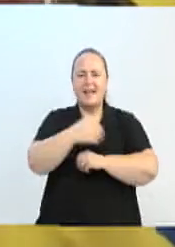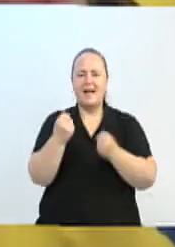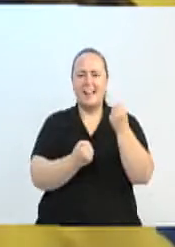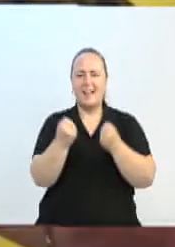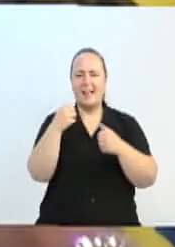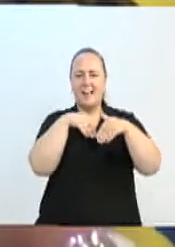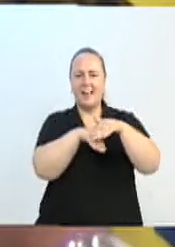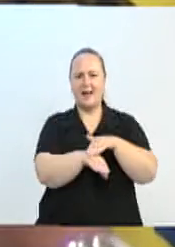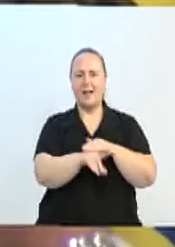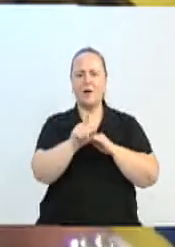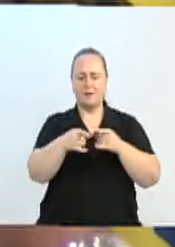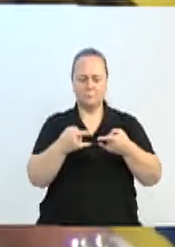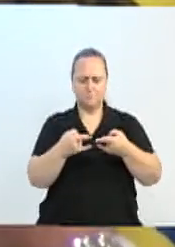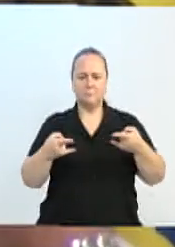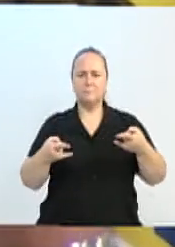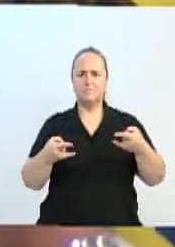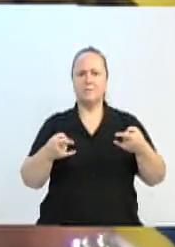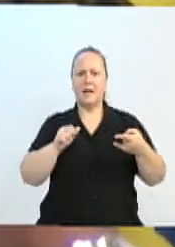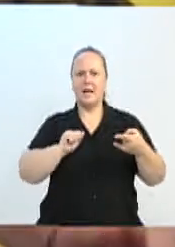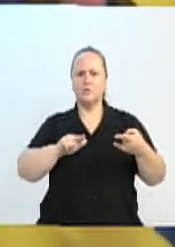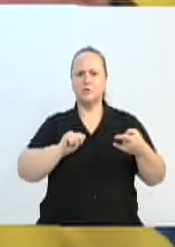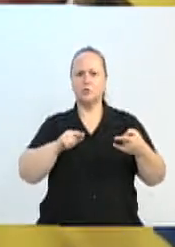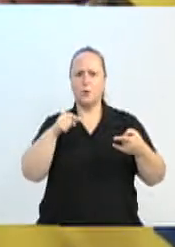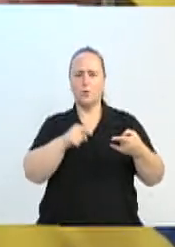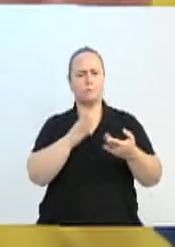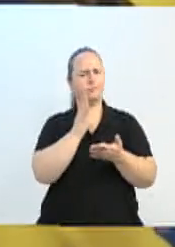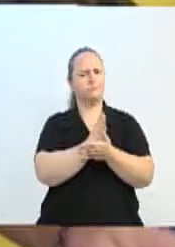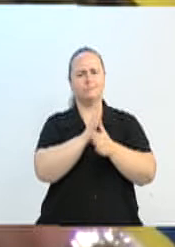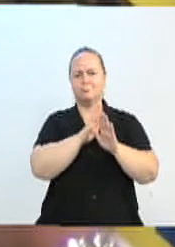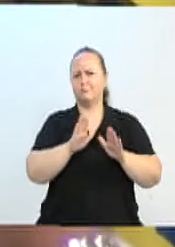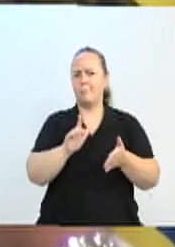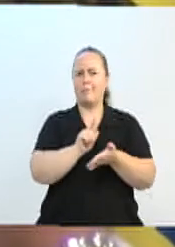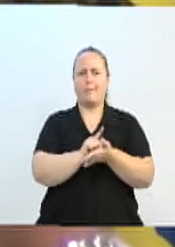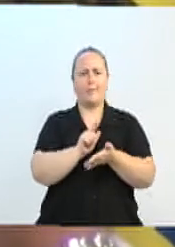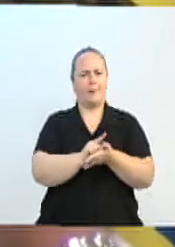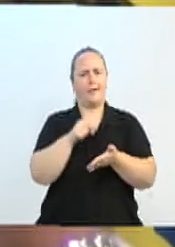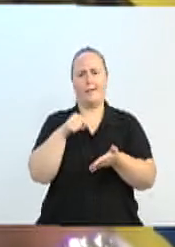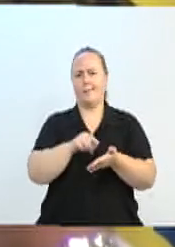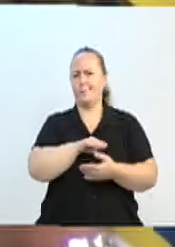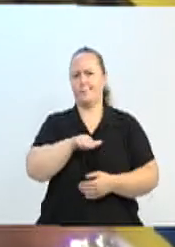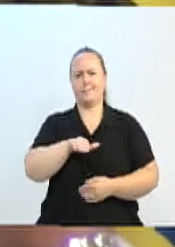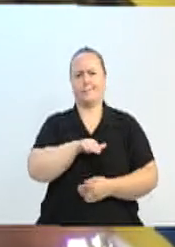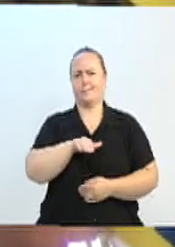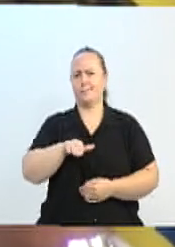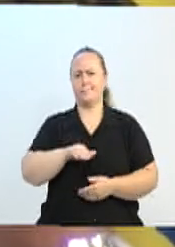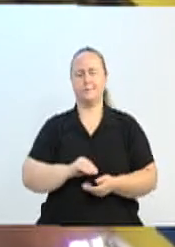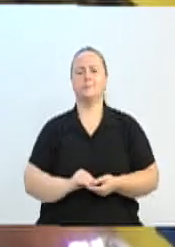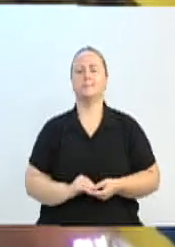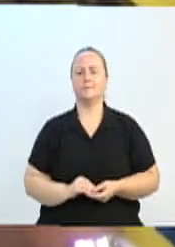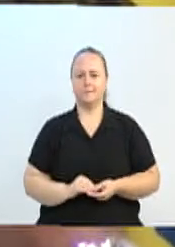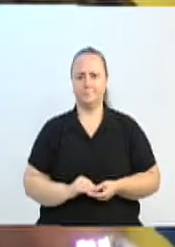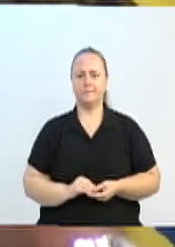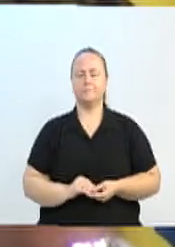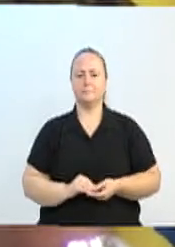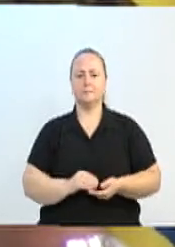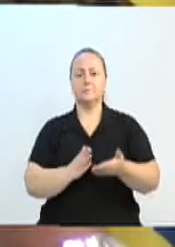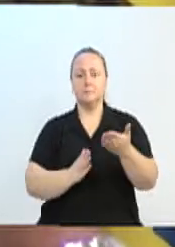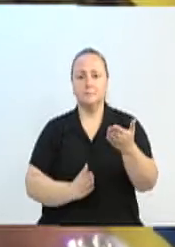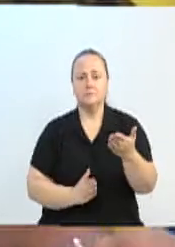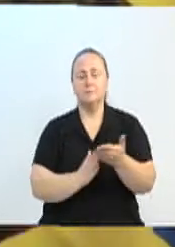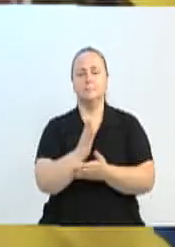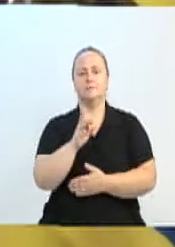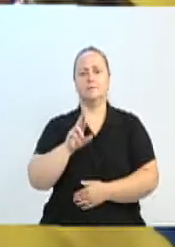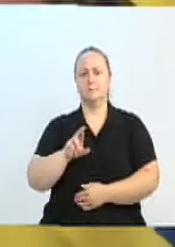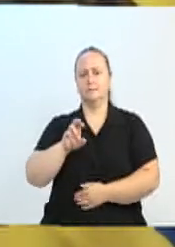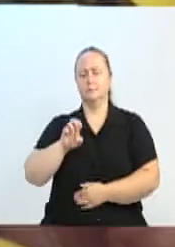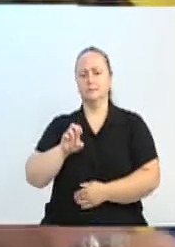de estacionamento rotativo do Papel Davi conhecida amarelinha aprovamos nessa caso revogaço